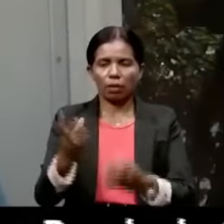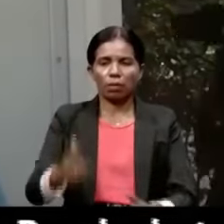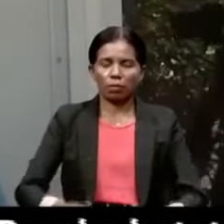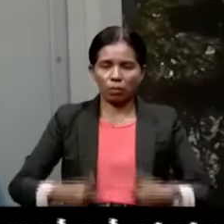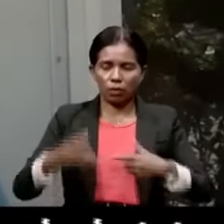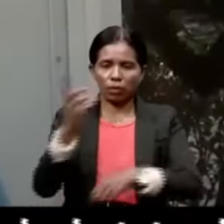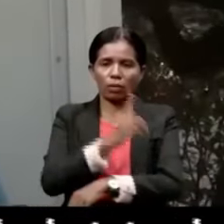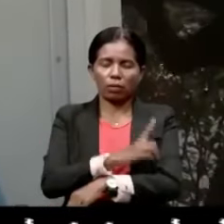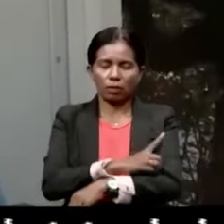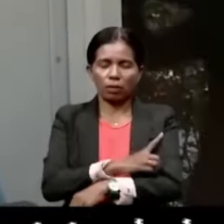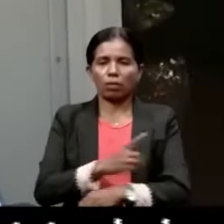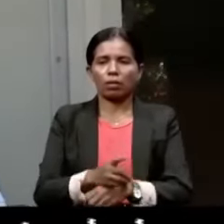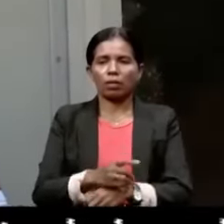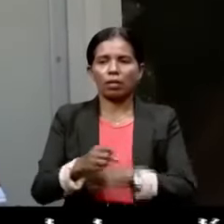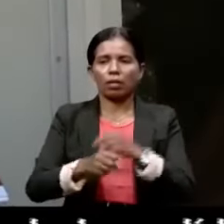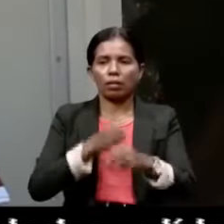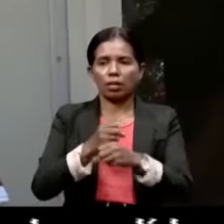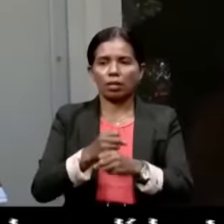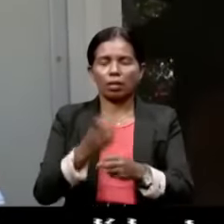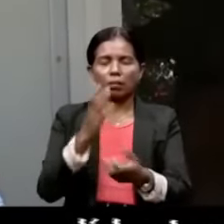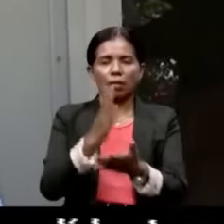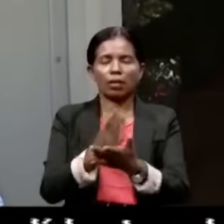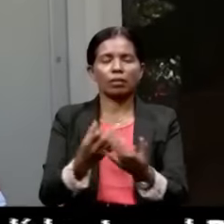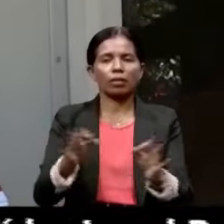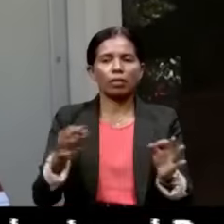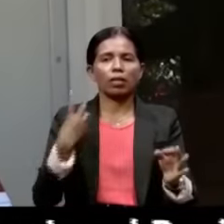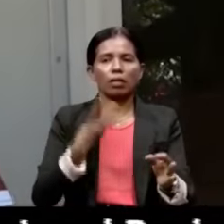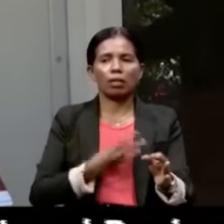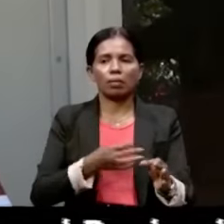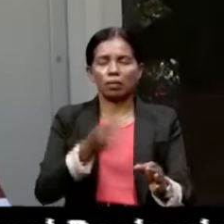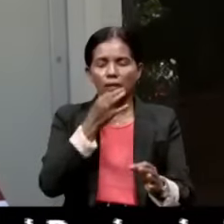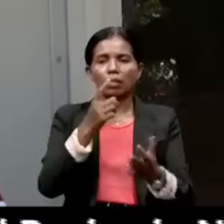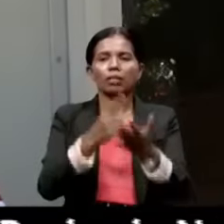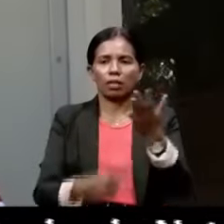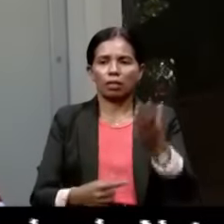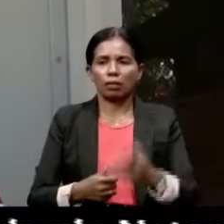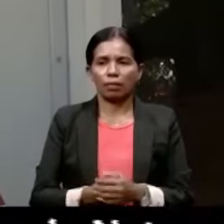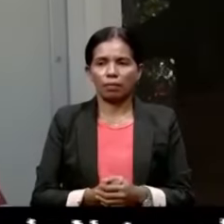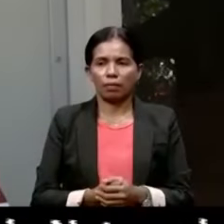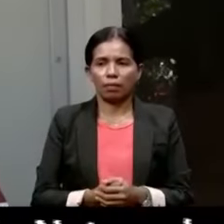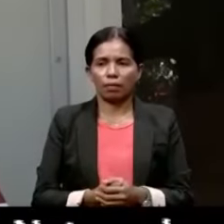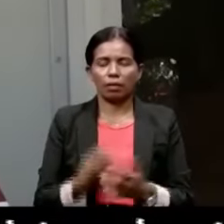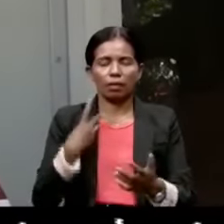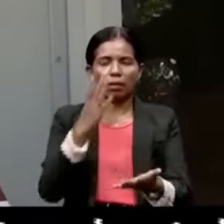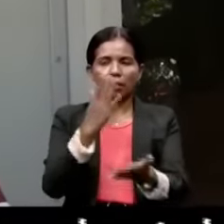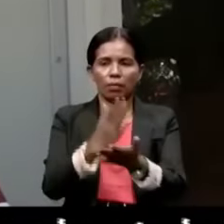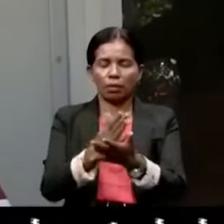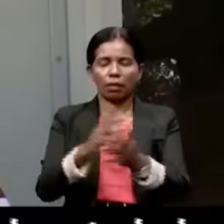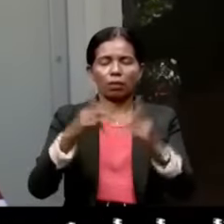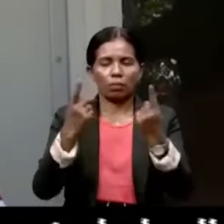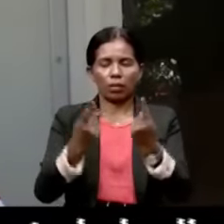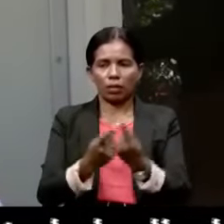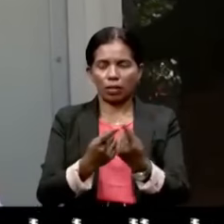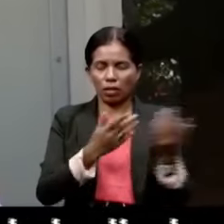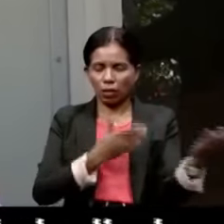agora rapara tia tinang ida nama bah ni rapara tia agora sang sai dia sene sene rapara sa company rumah kan sa